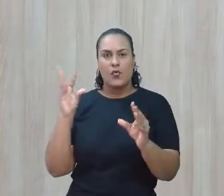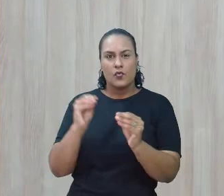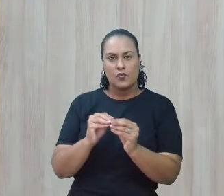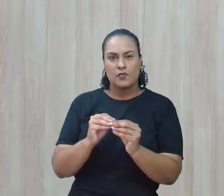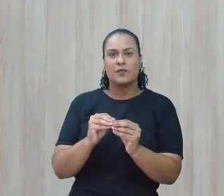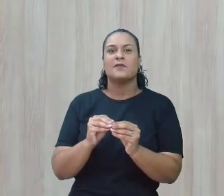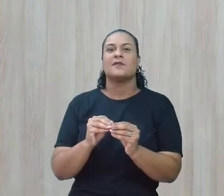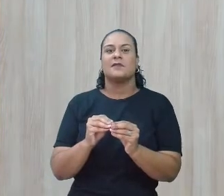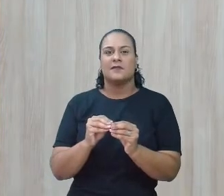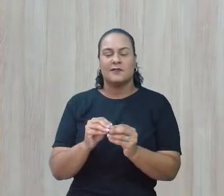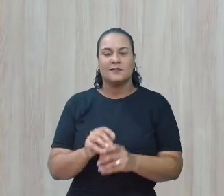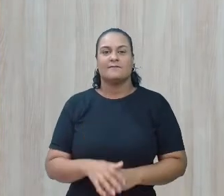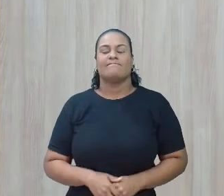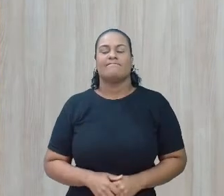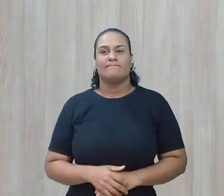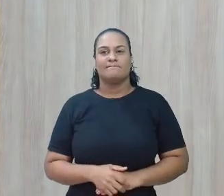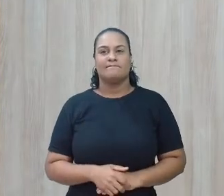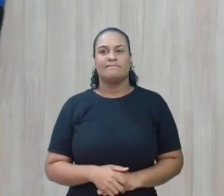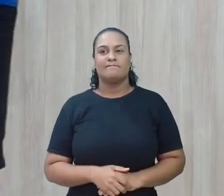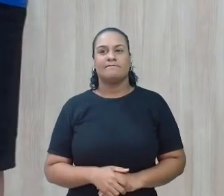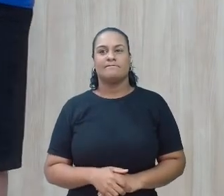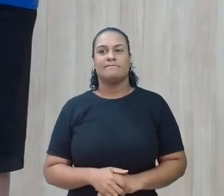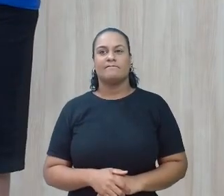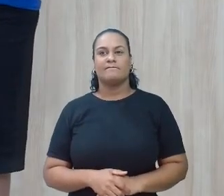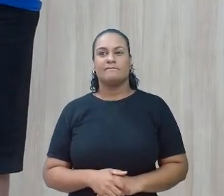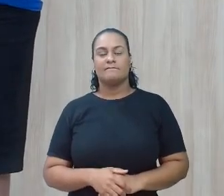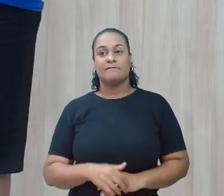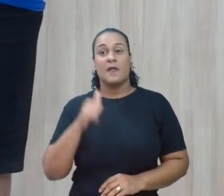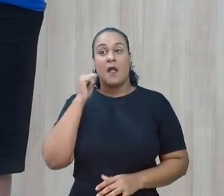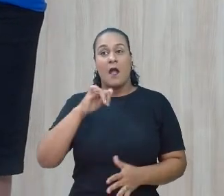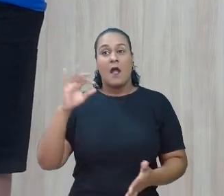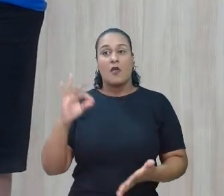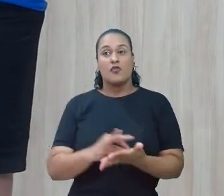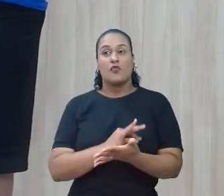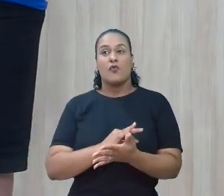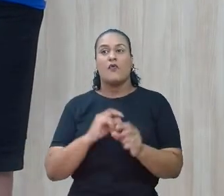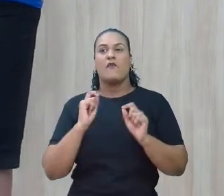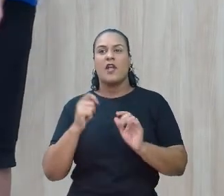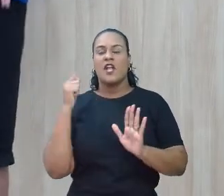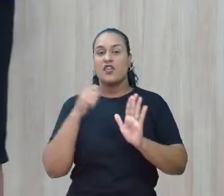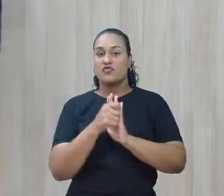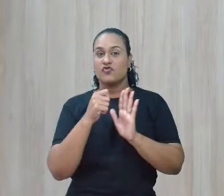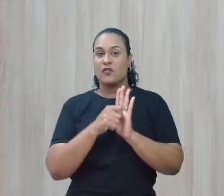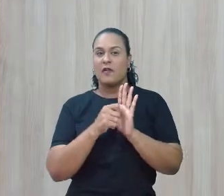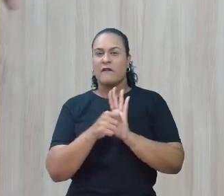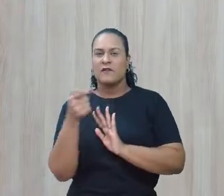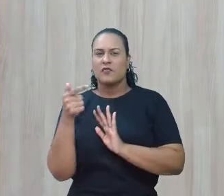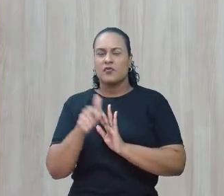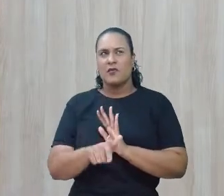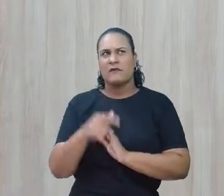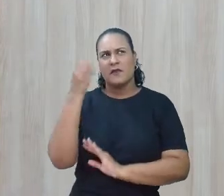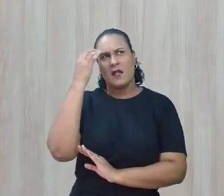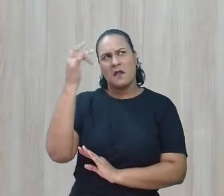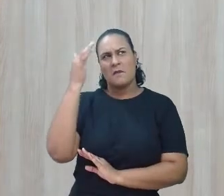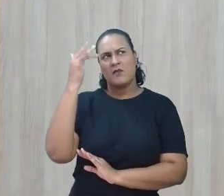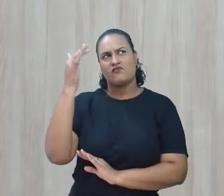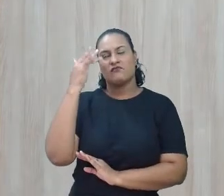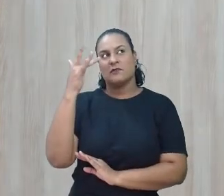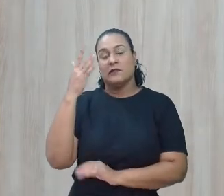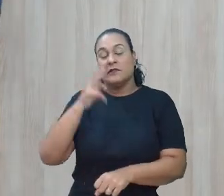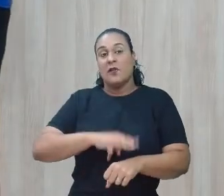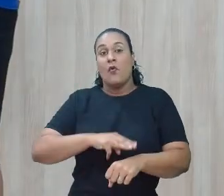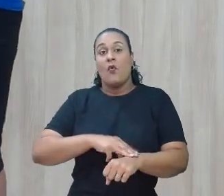do suporte, que é essencial. E a autora, na verdade, ela faz uma reescrita, porque ela imagina uma situação